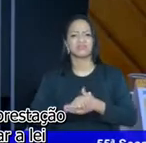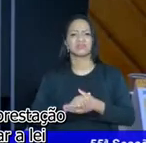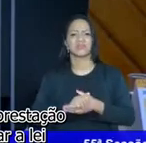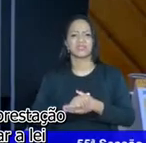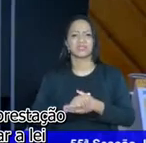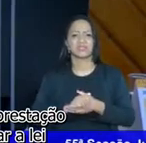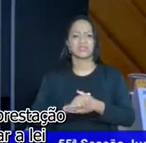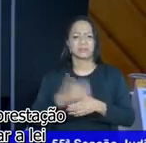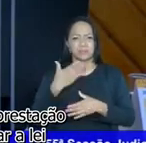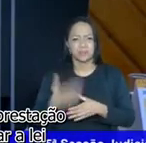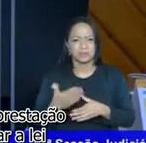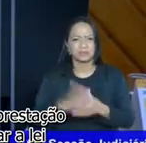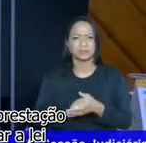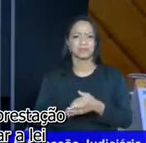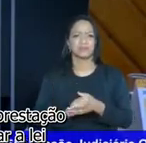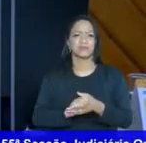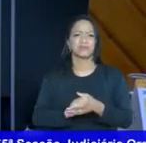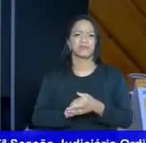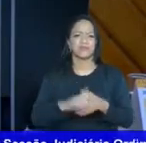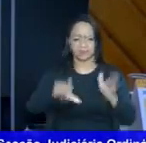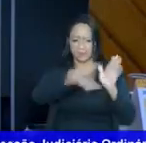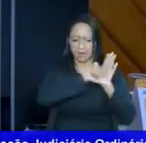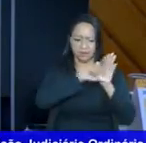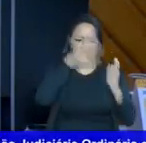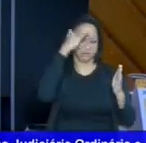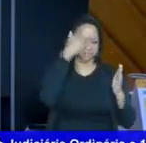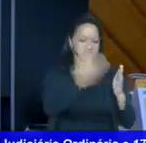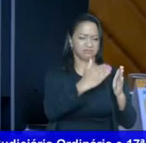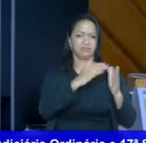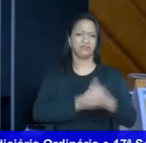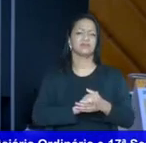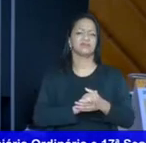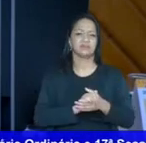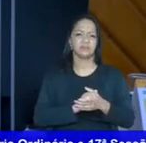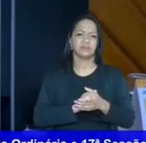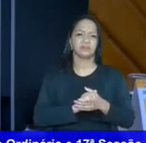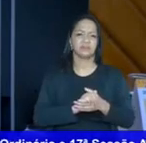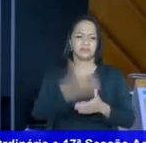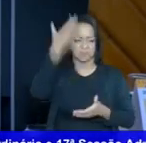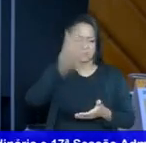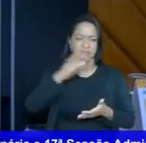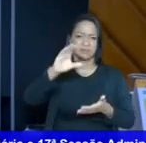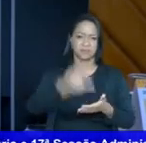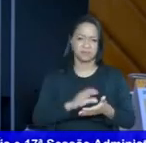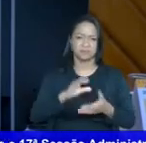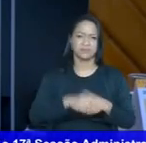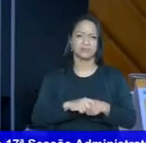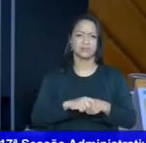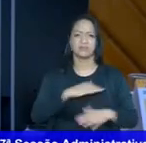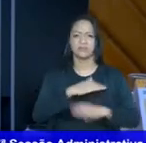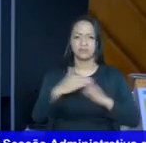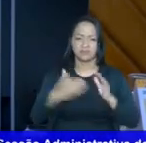perícia contábil. Não. É apenas aplicar a lei. Aplicar a lei no seguinte sentido. A prestação de contas, ela é